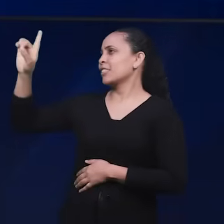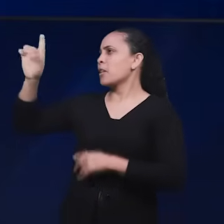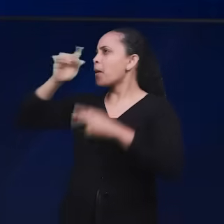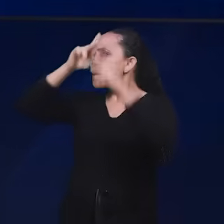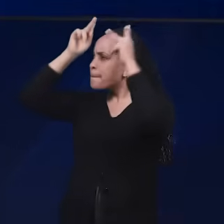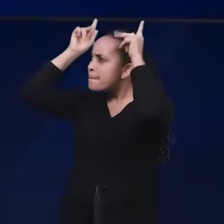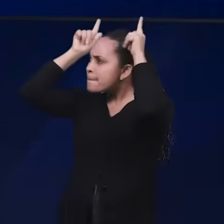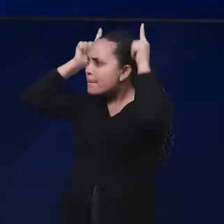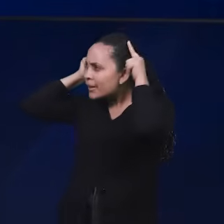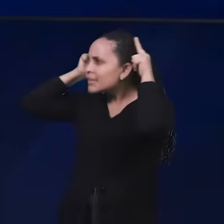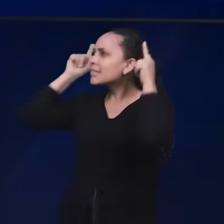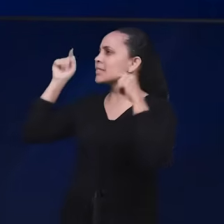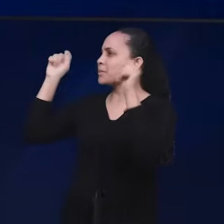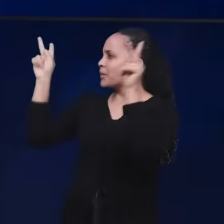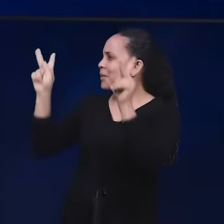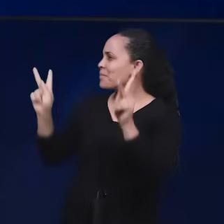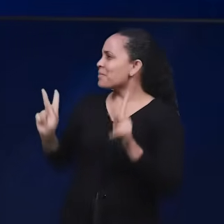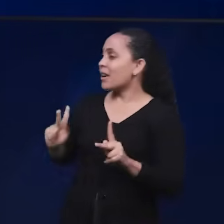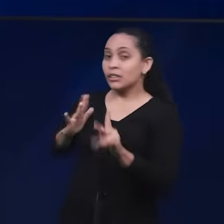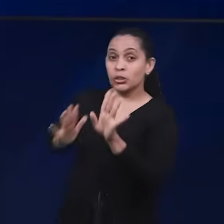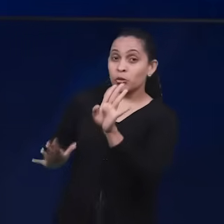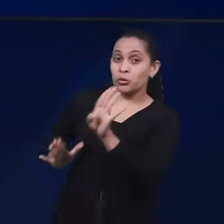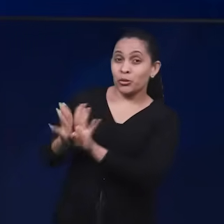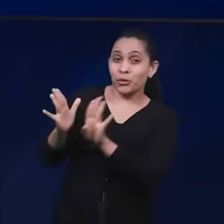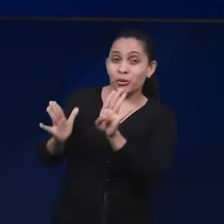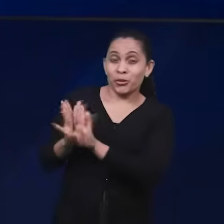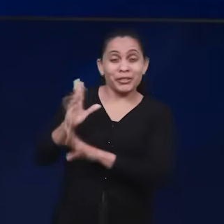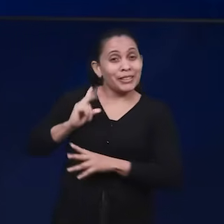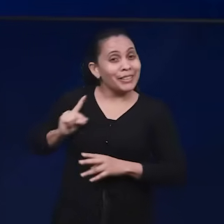o Conselheiro eterno.